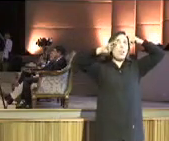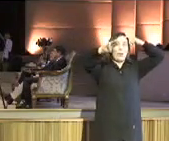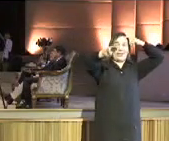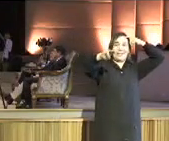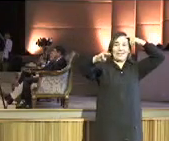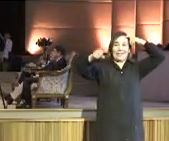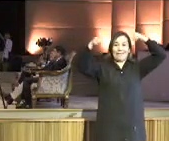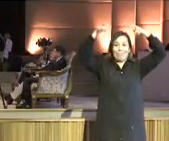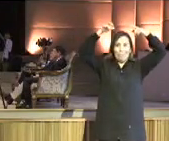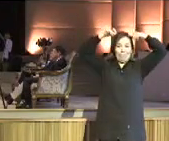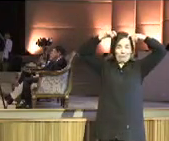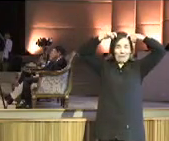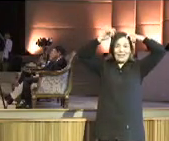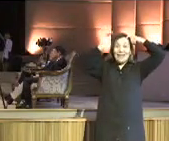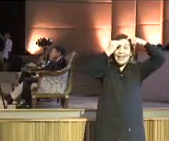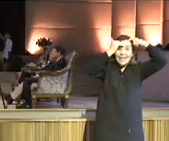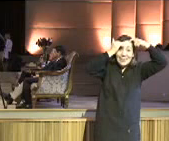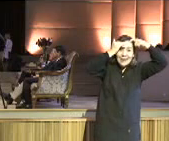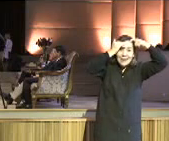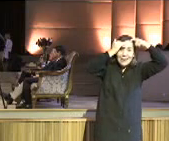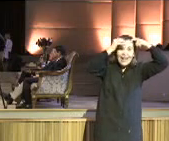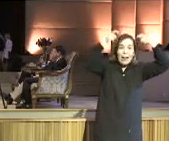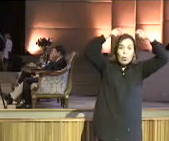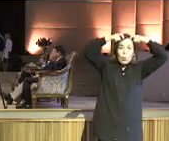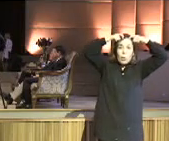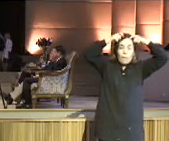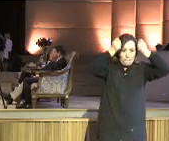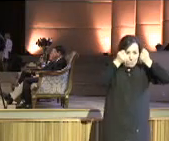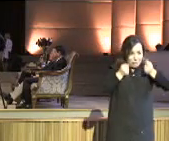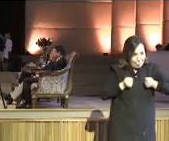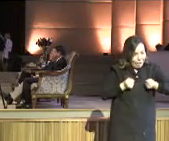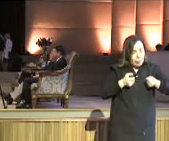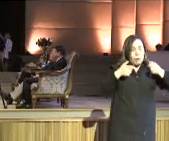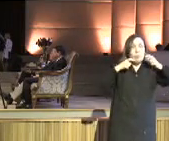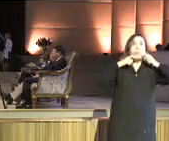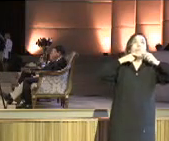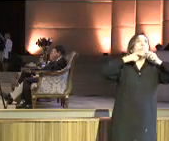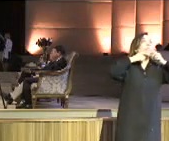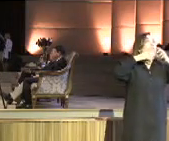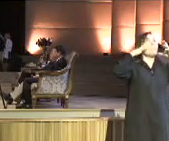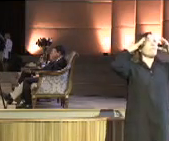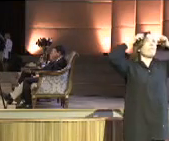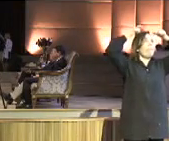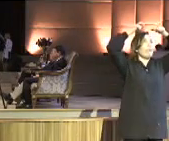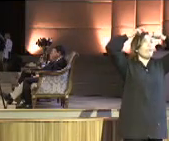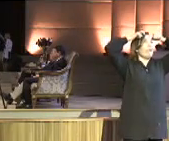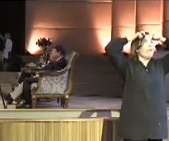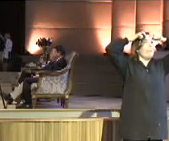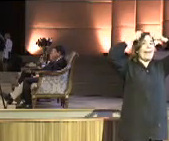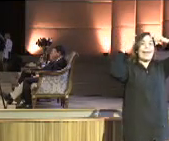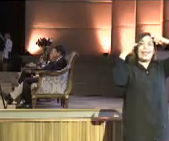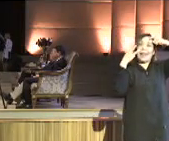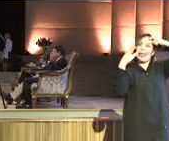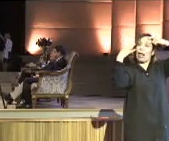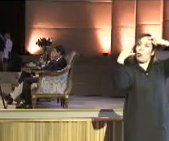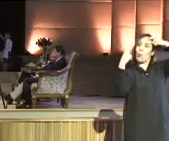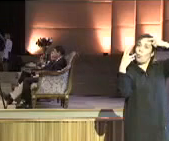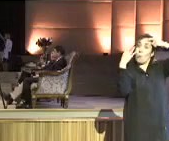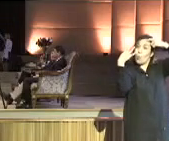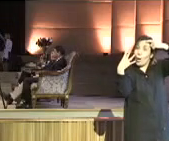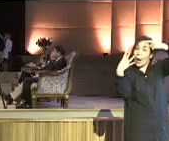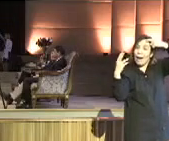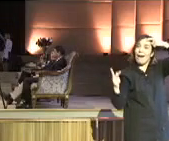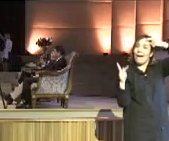E olha, tinha que fazer força, senão o pescoço abaixa. 34 quilos de ouro na cabeça.